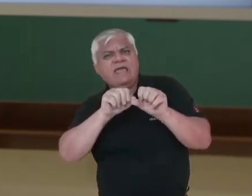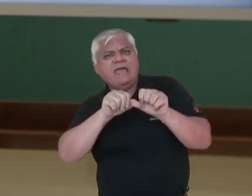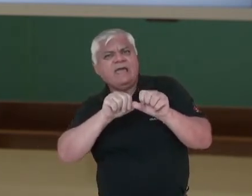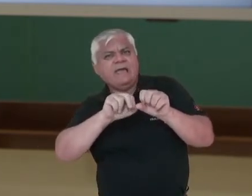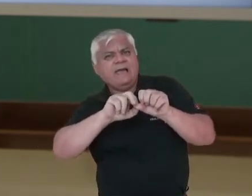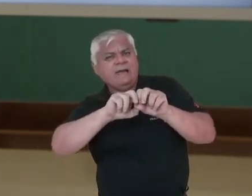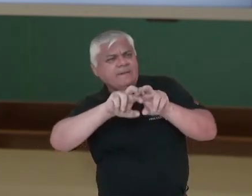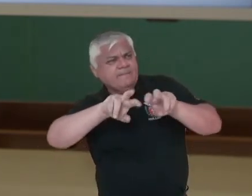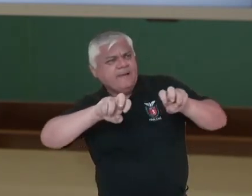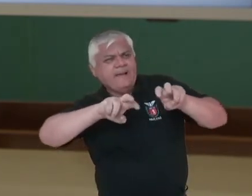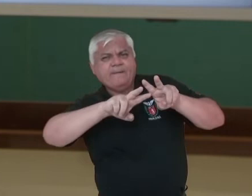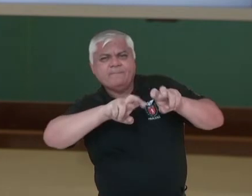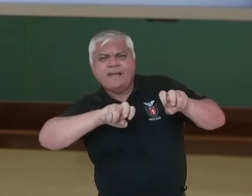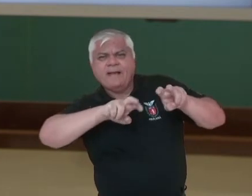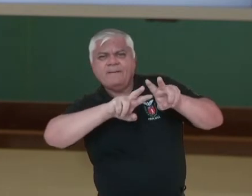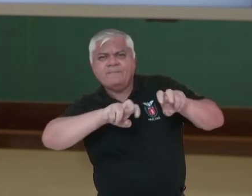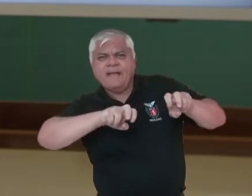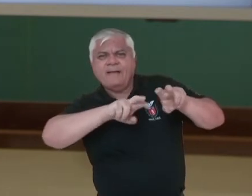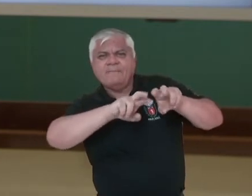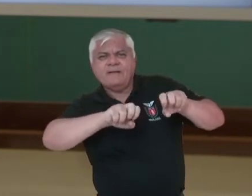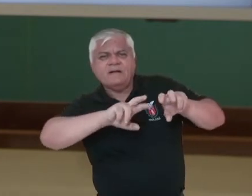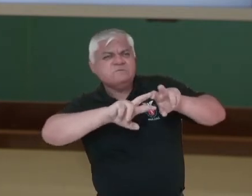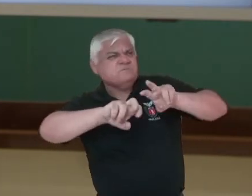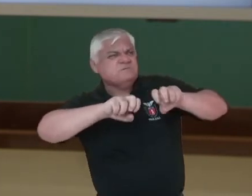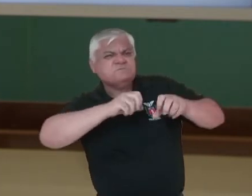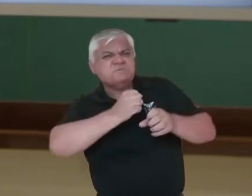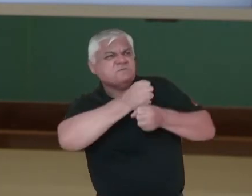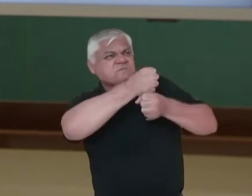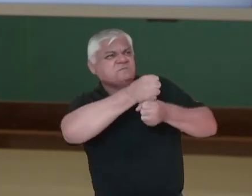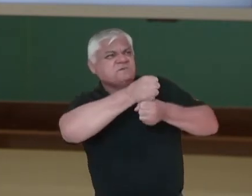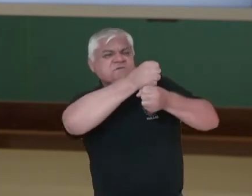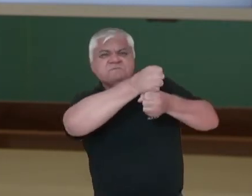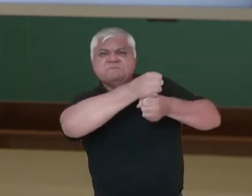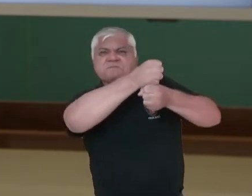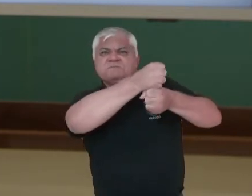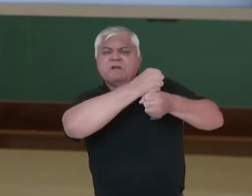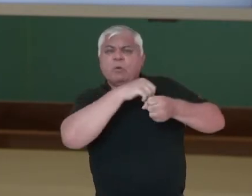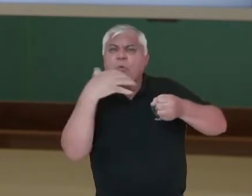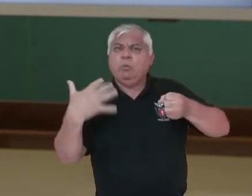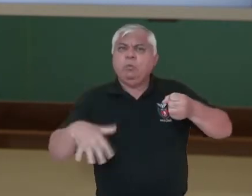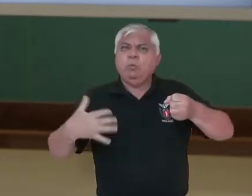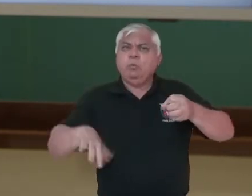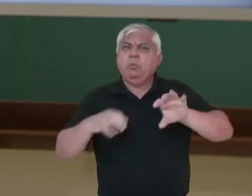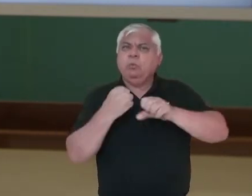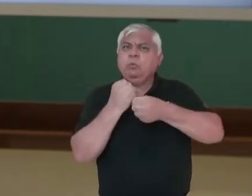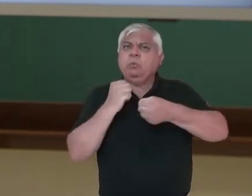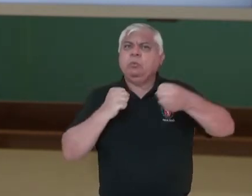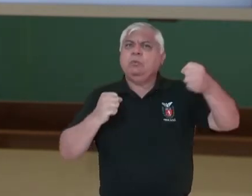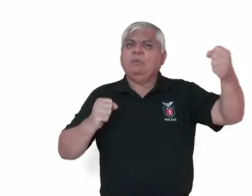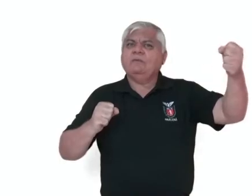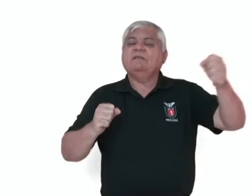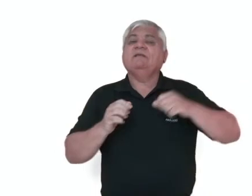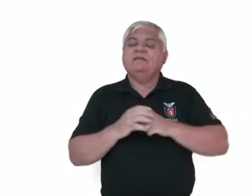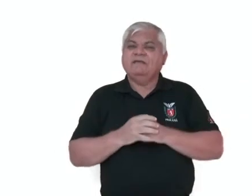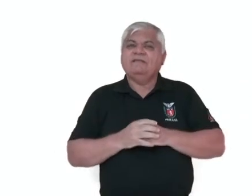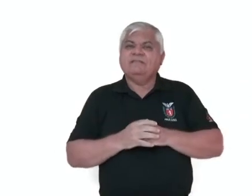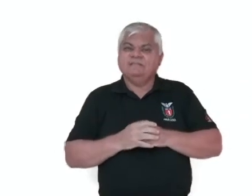explorados. E as terras eram muito mais vastas, né, do que eles imaginavam. Então, eles começam ali